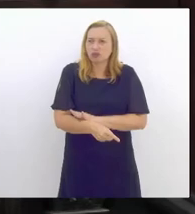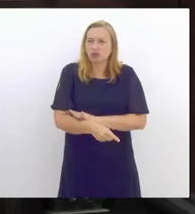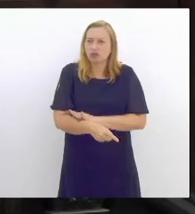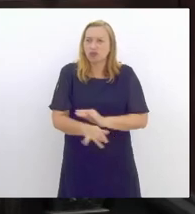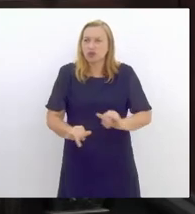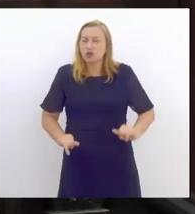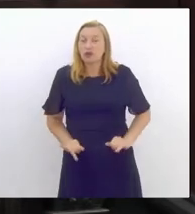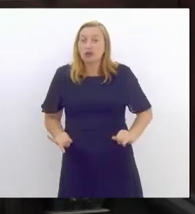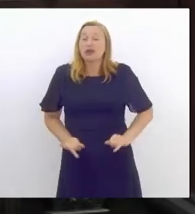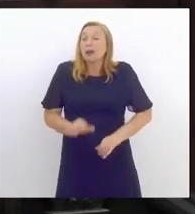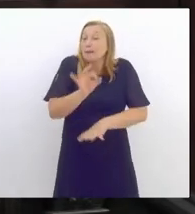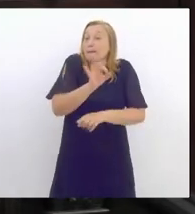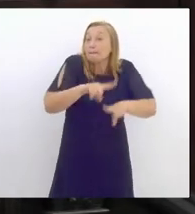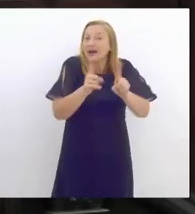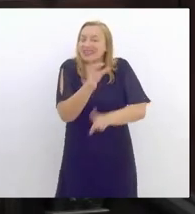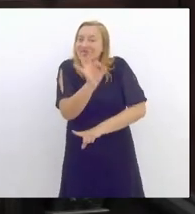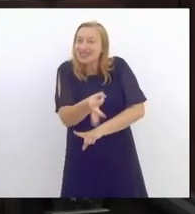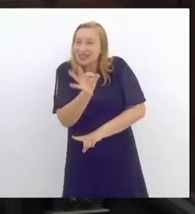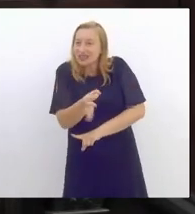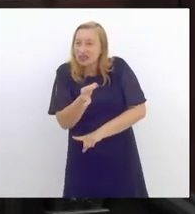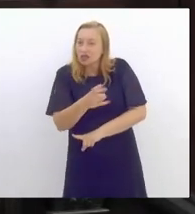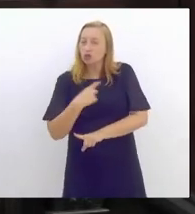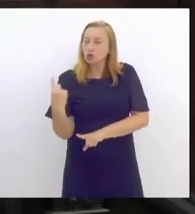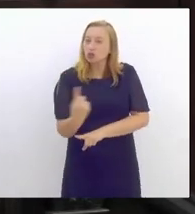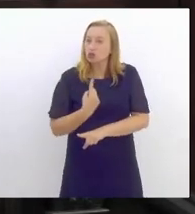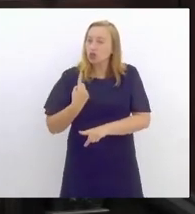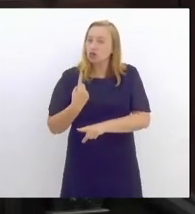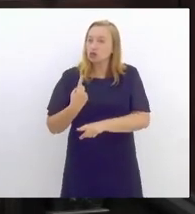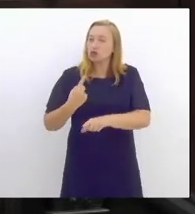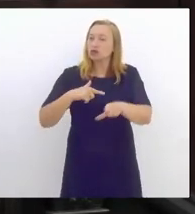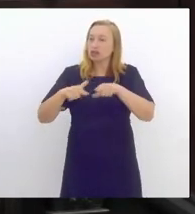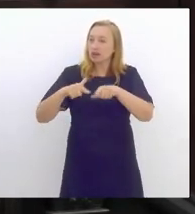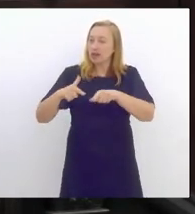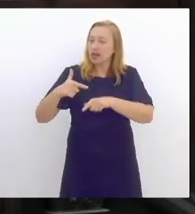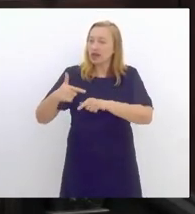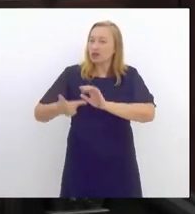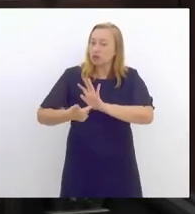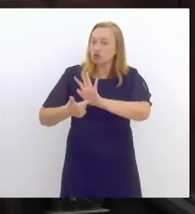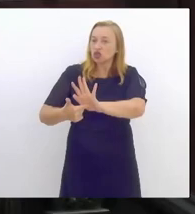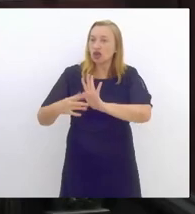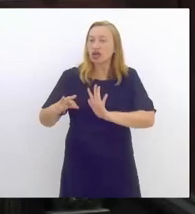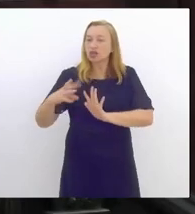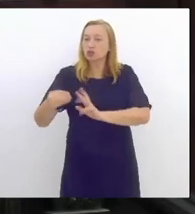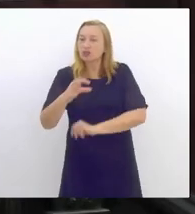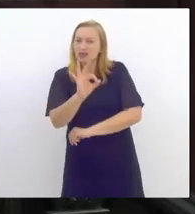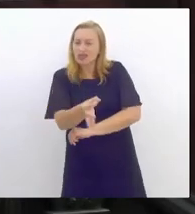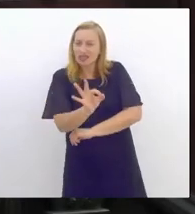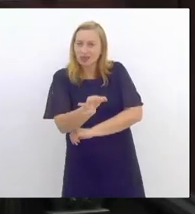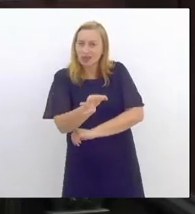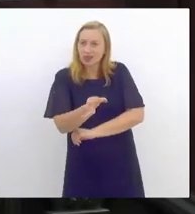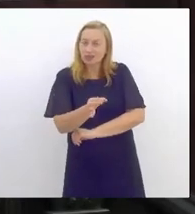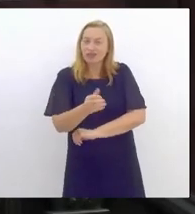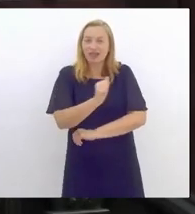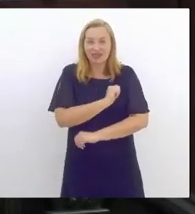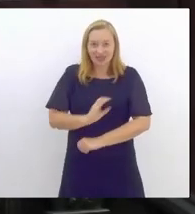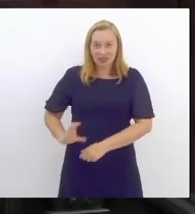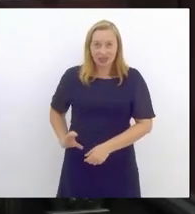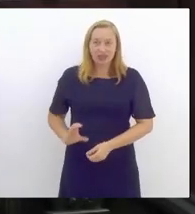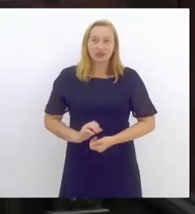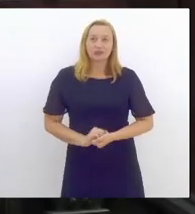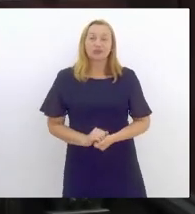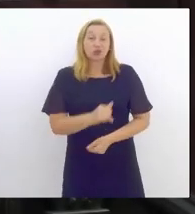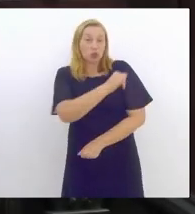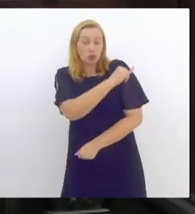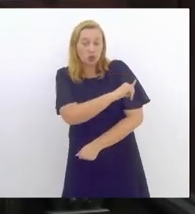certeza que o legado que deixaremos juntos falará por si. Definitivamente, André, o Rio